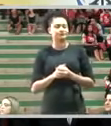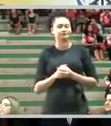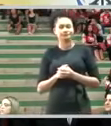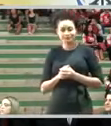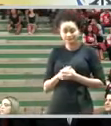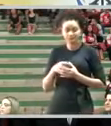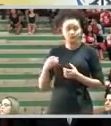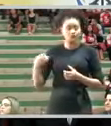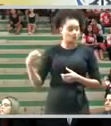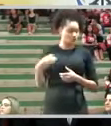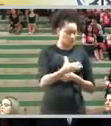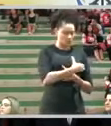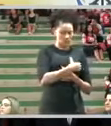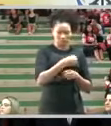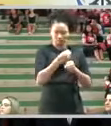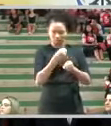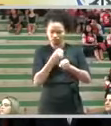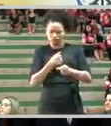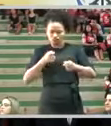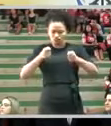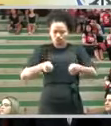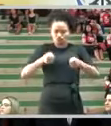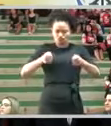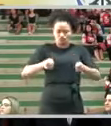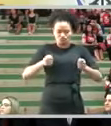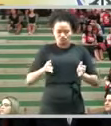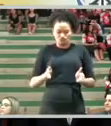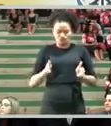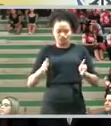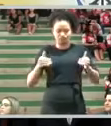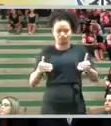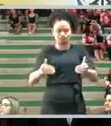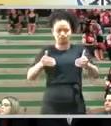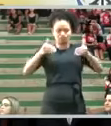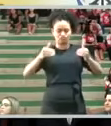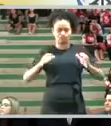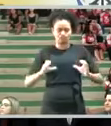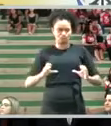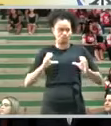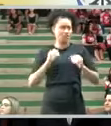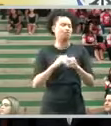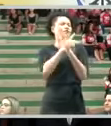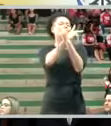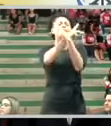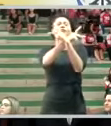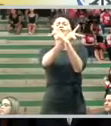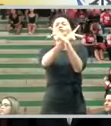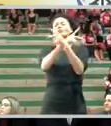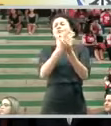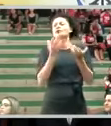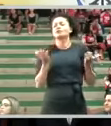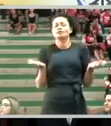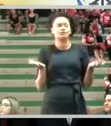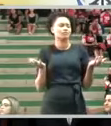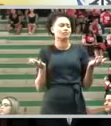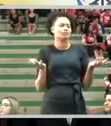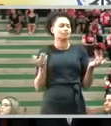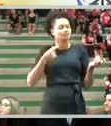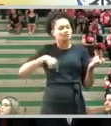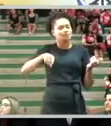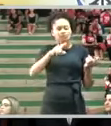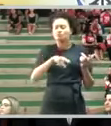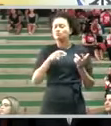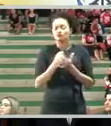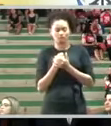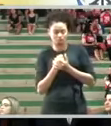carro novo, que não era costume de carregar a arca. Eles eram pagãos, podiam fazer. Vamos construir